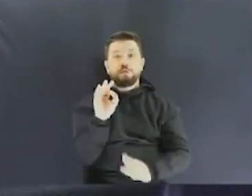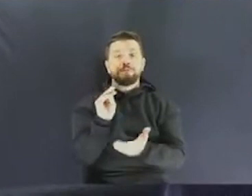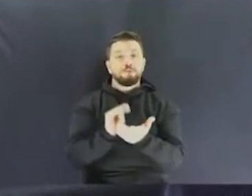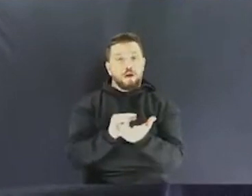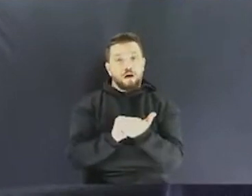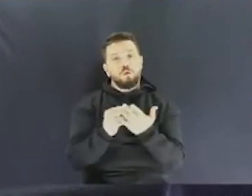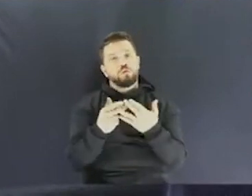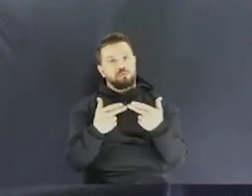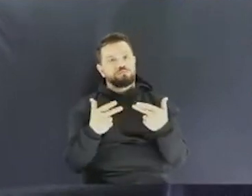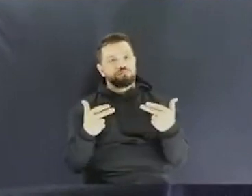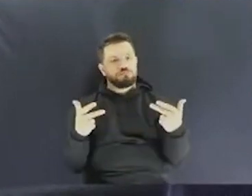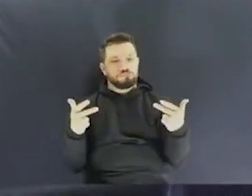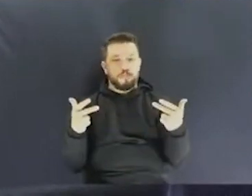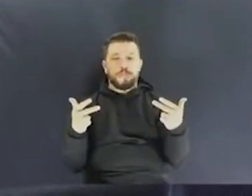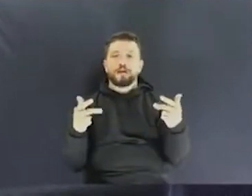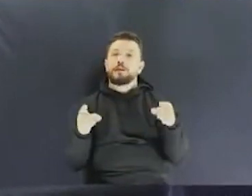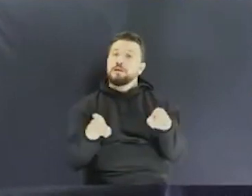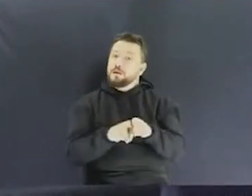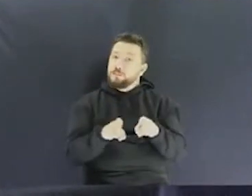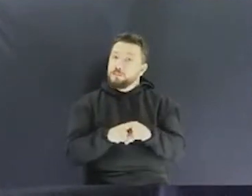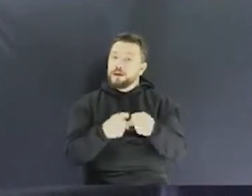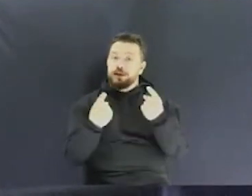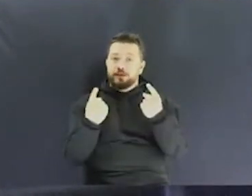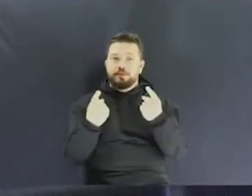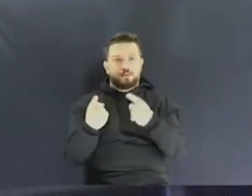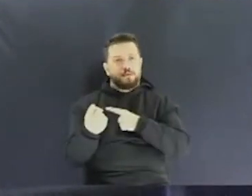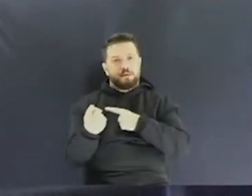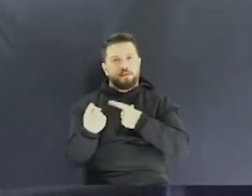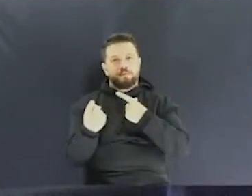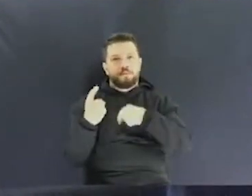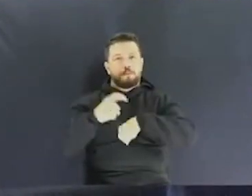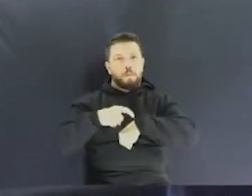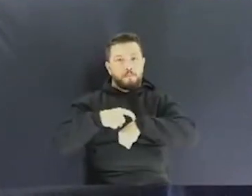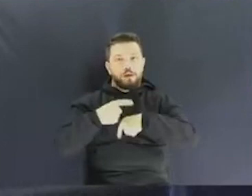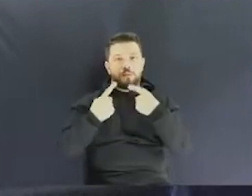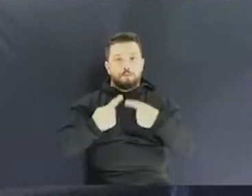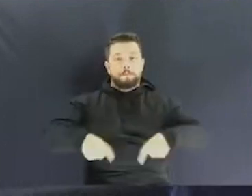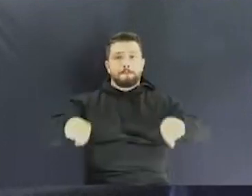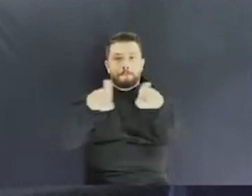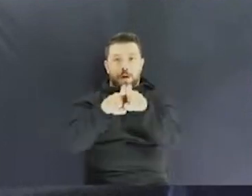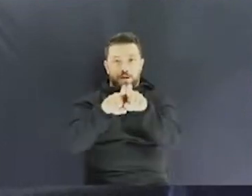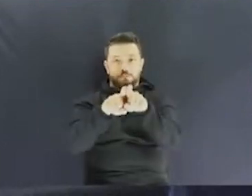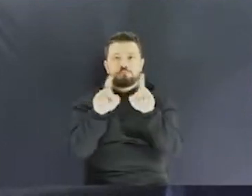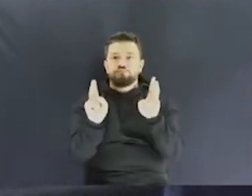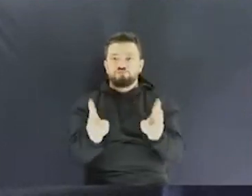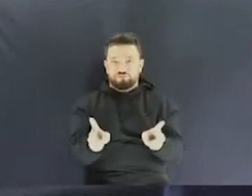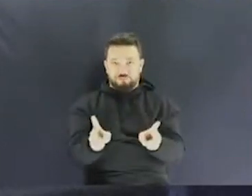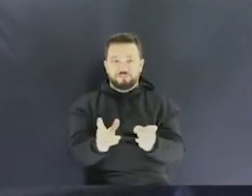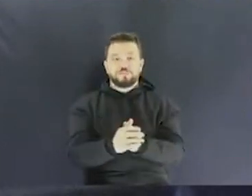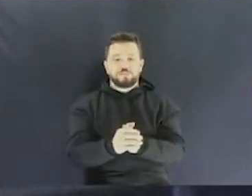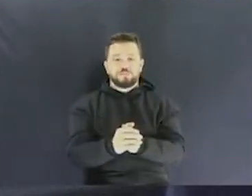foi realizada a parceria público-privada. Também está em alerta. E o que foi colocado à época